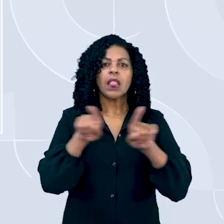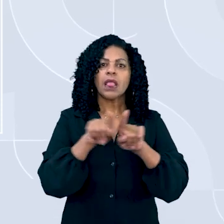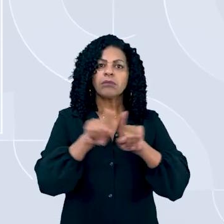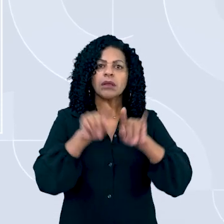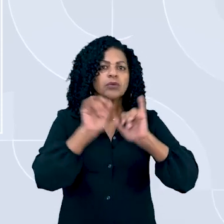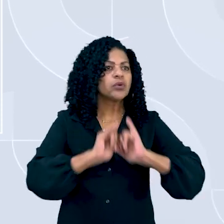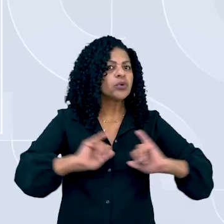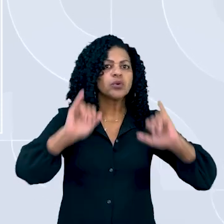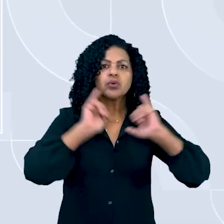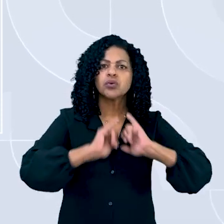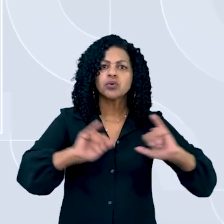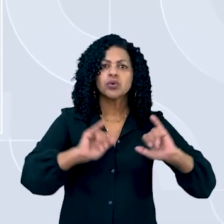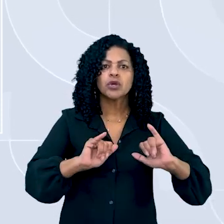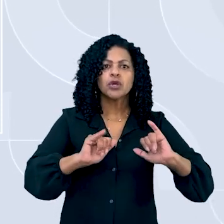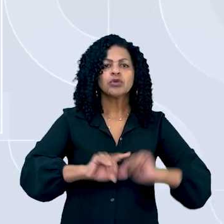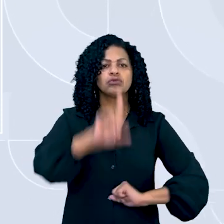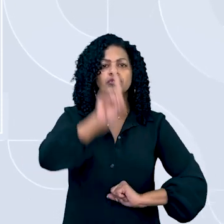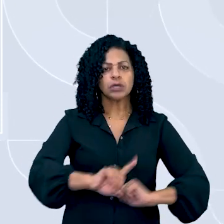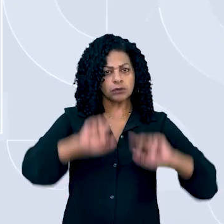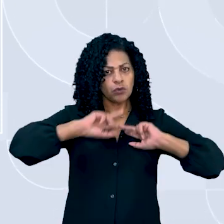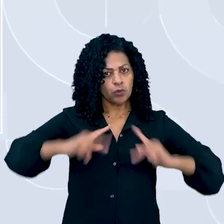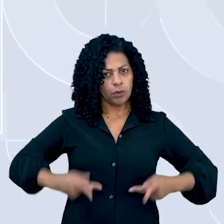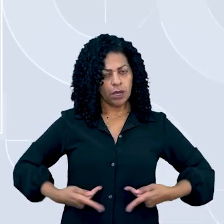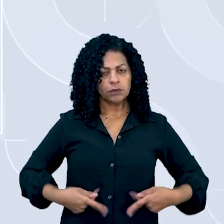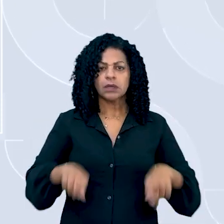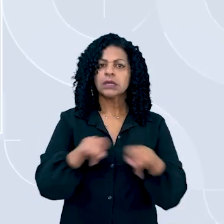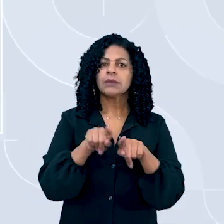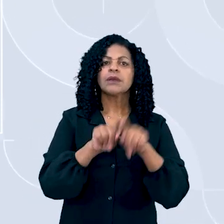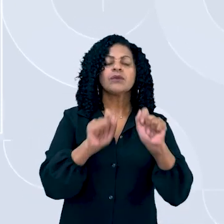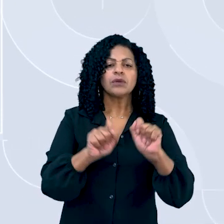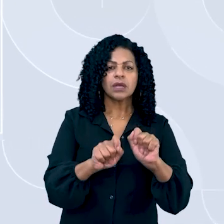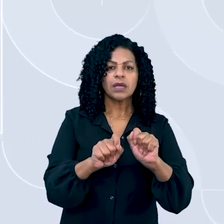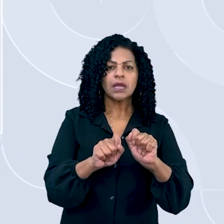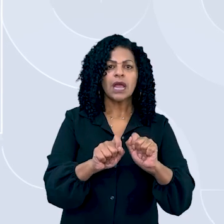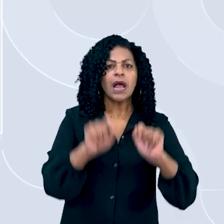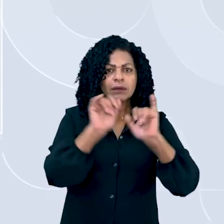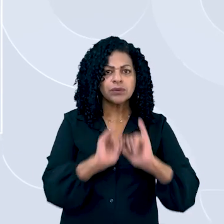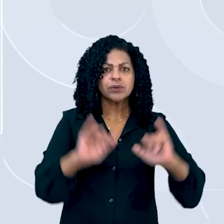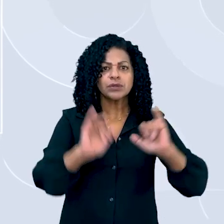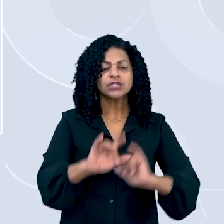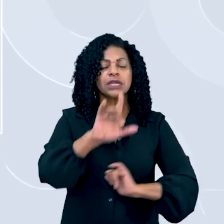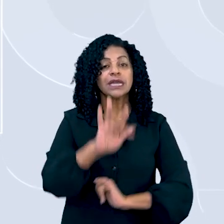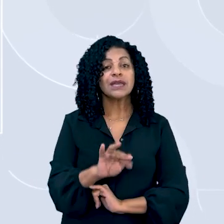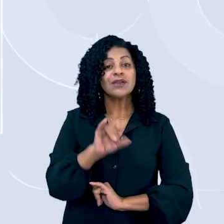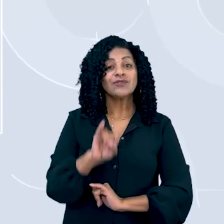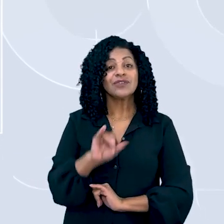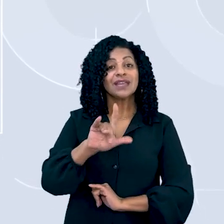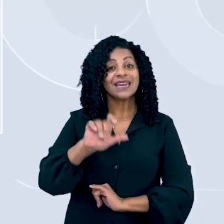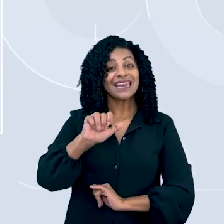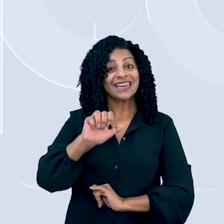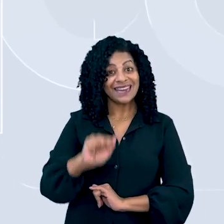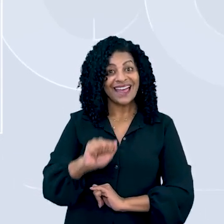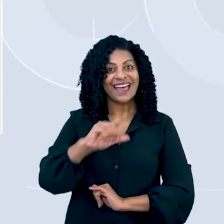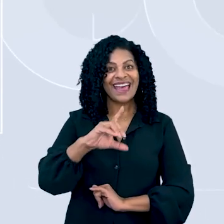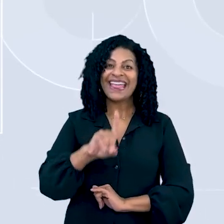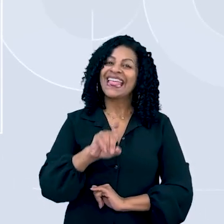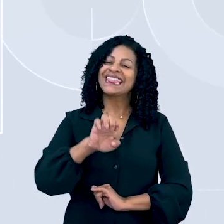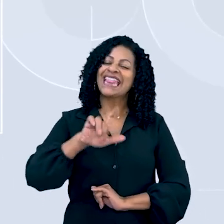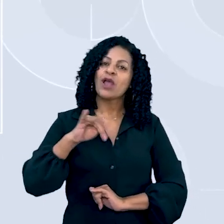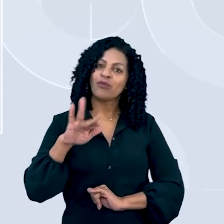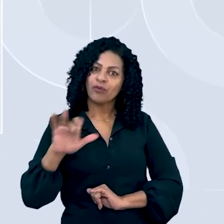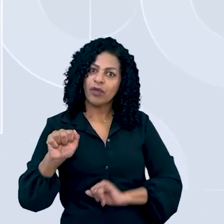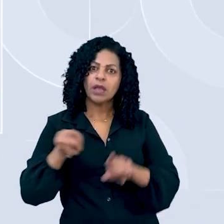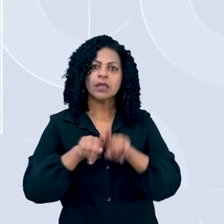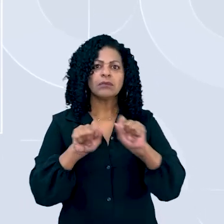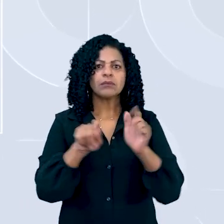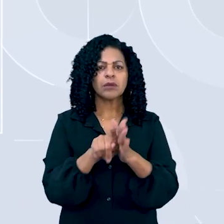Declaração Universal dos Direitos Humanos, a Declaração de Filadélfia da Organização Internacional do Trabalho, e a lei que institui